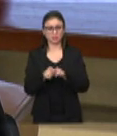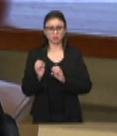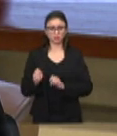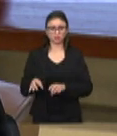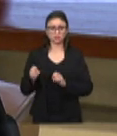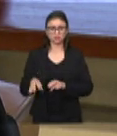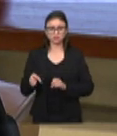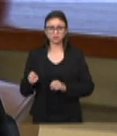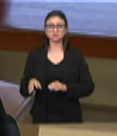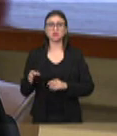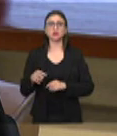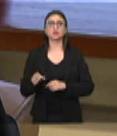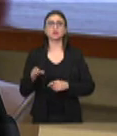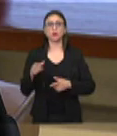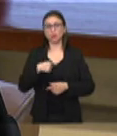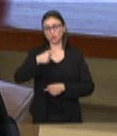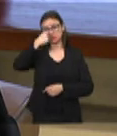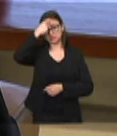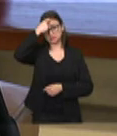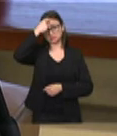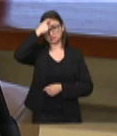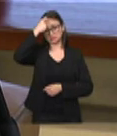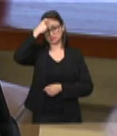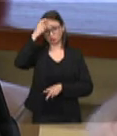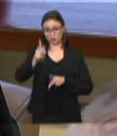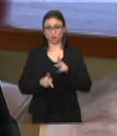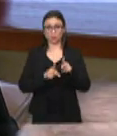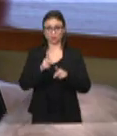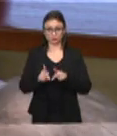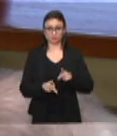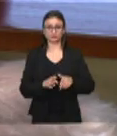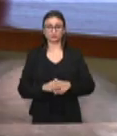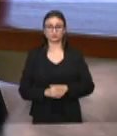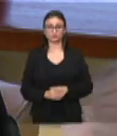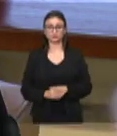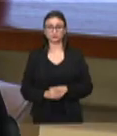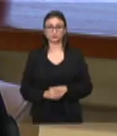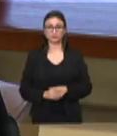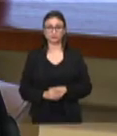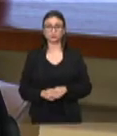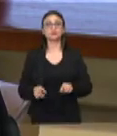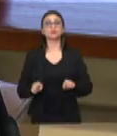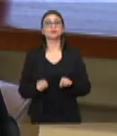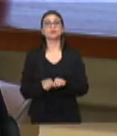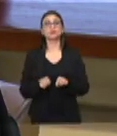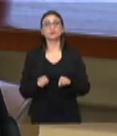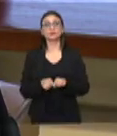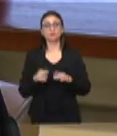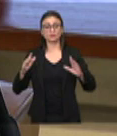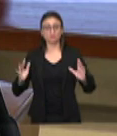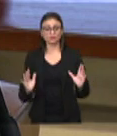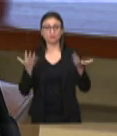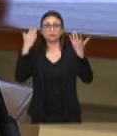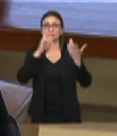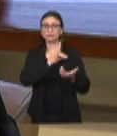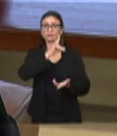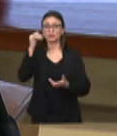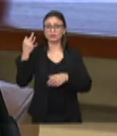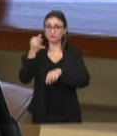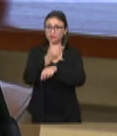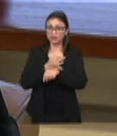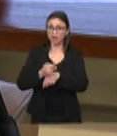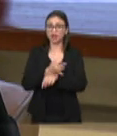educação e conscientização da população. E a formalização de datas comemorativas e feriados é um